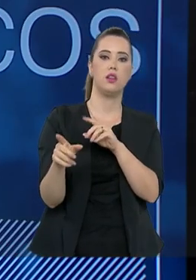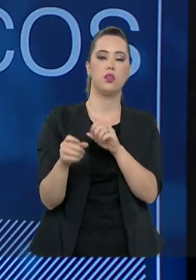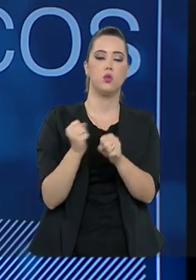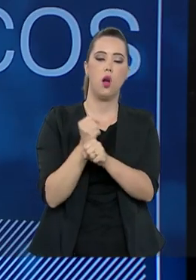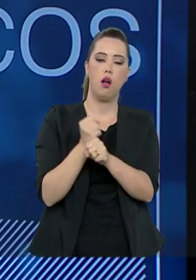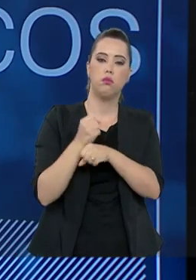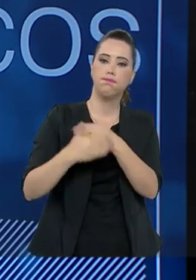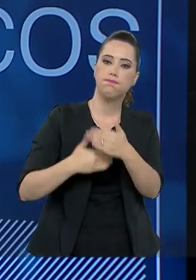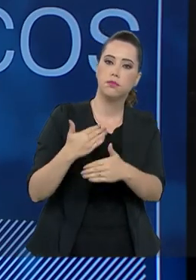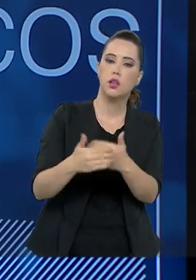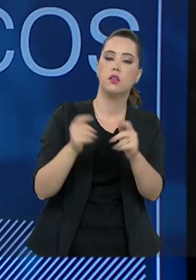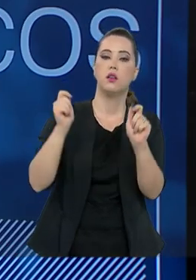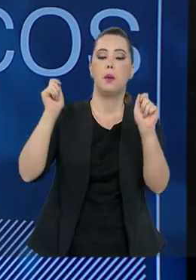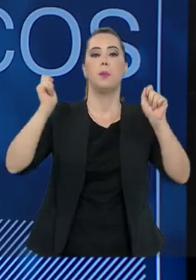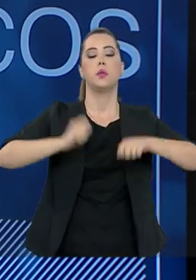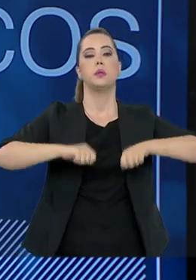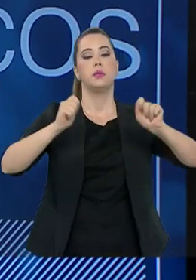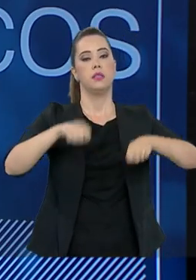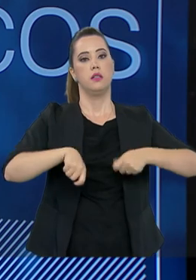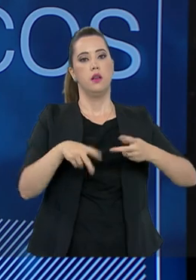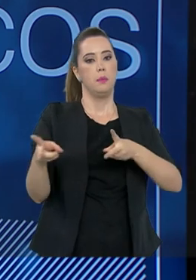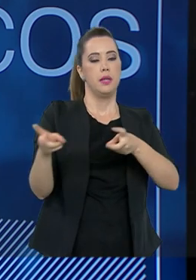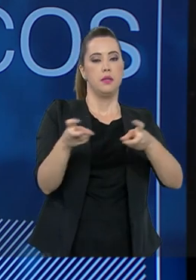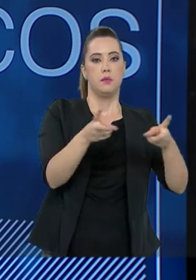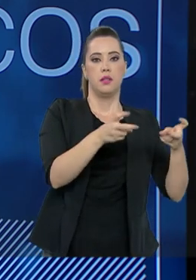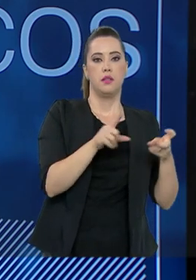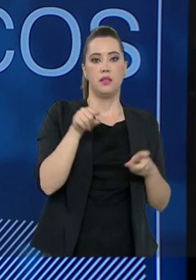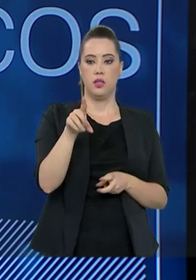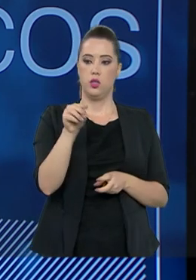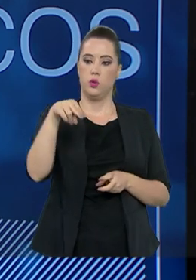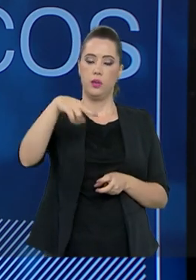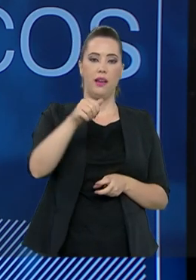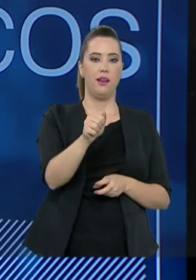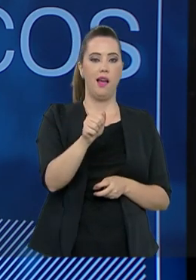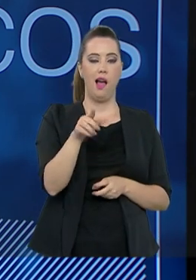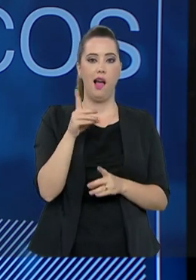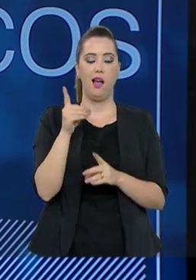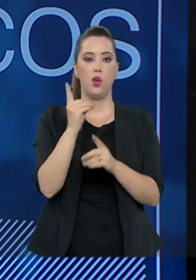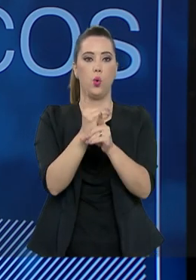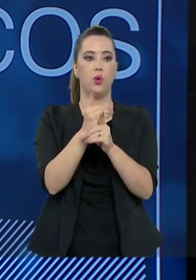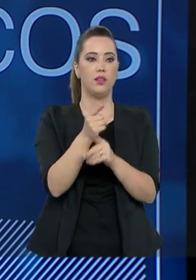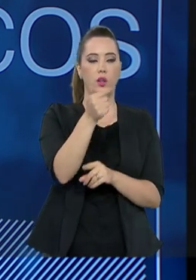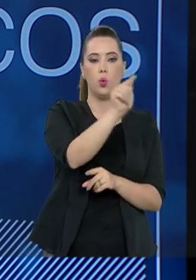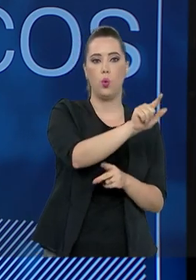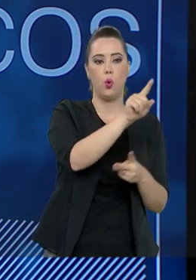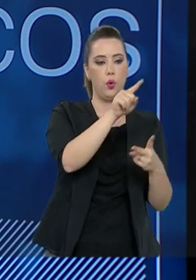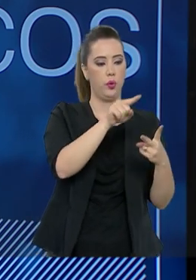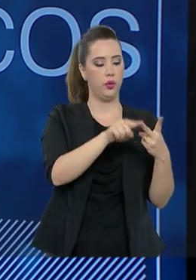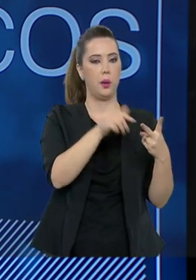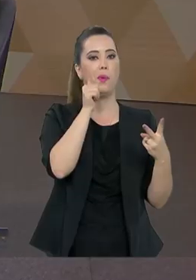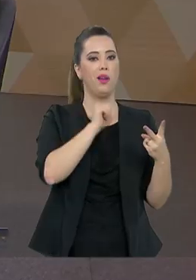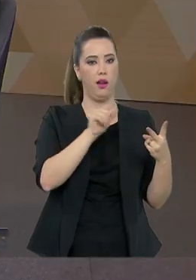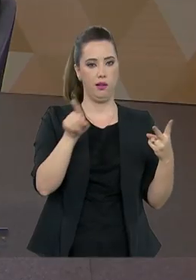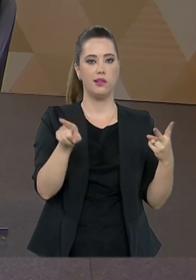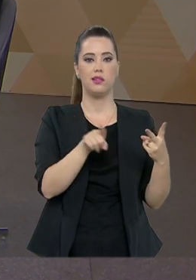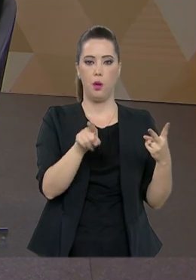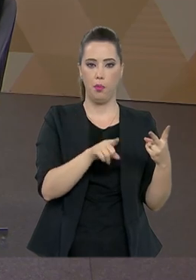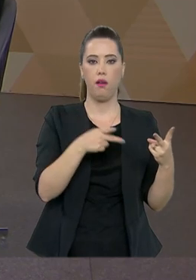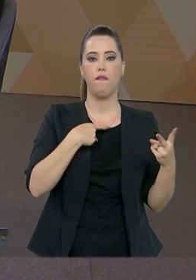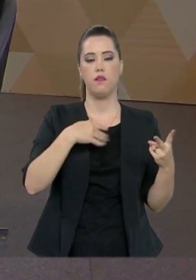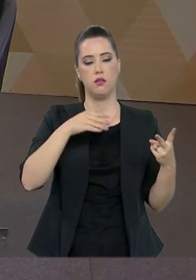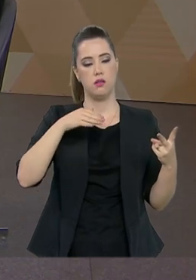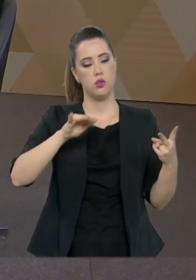depois, o banco de dados permitiu que se identificasse que aquele DNA era igual com outra vítima que também se dizia